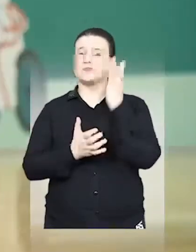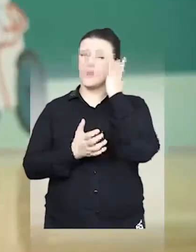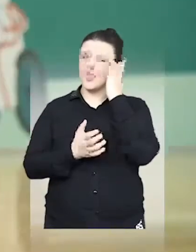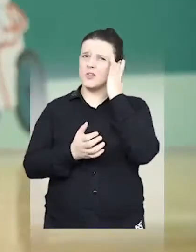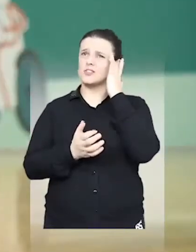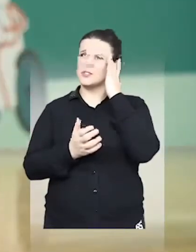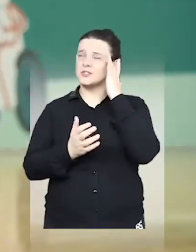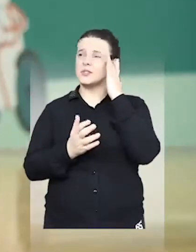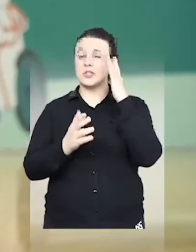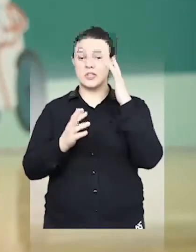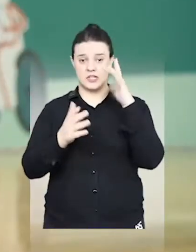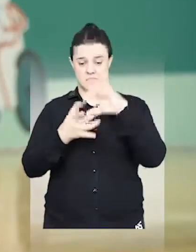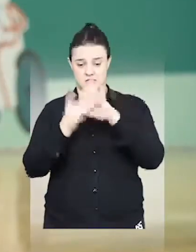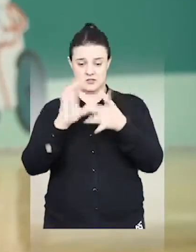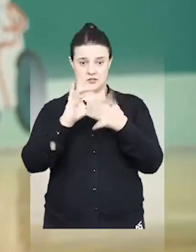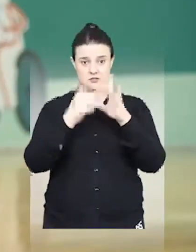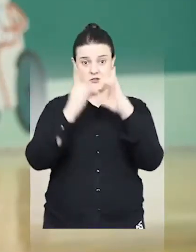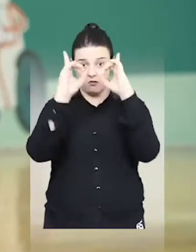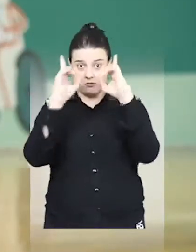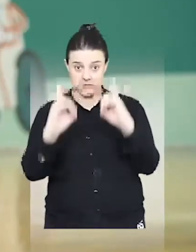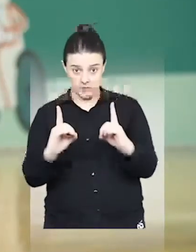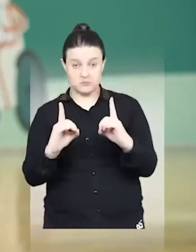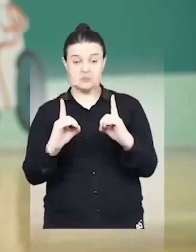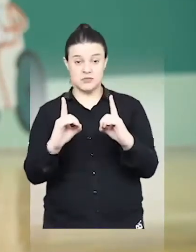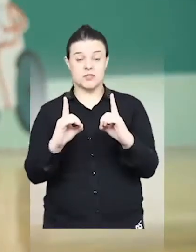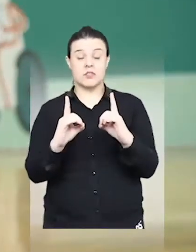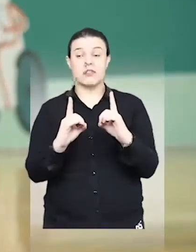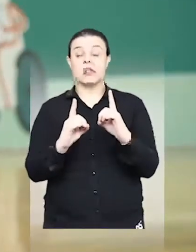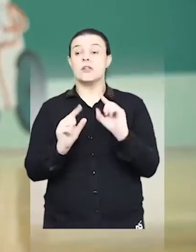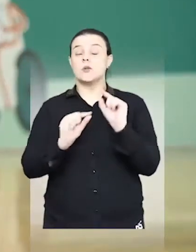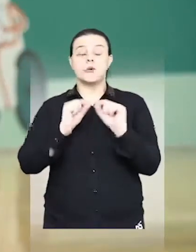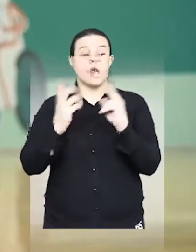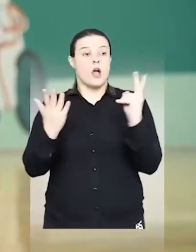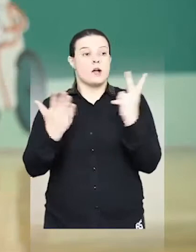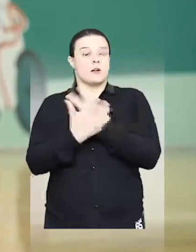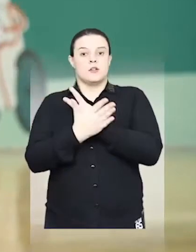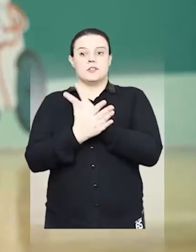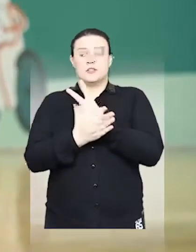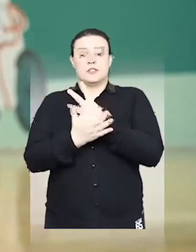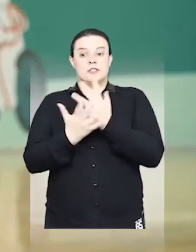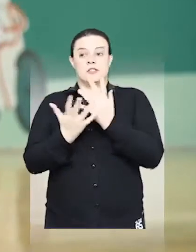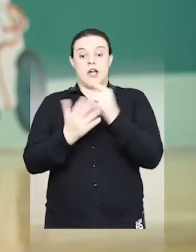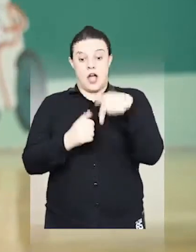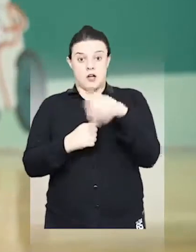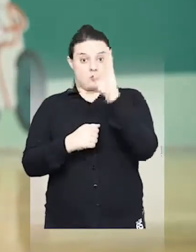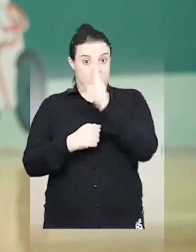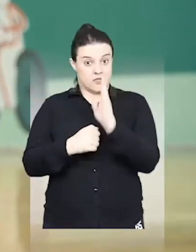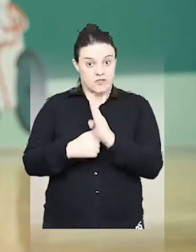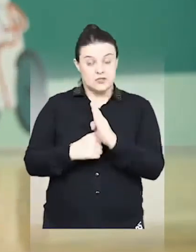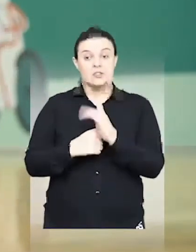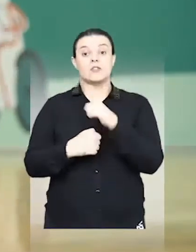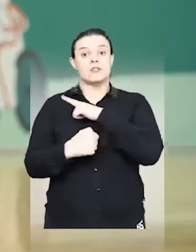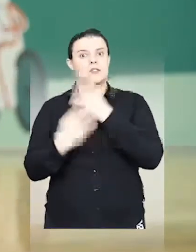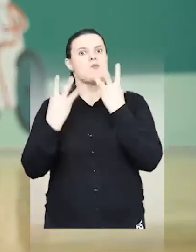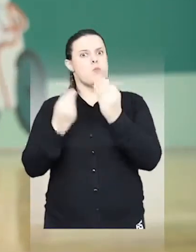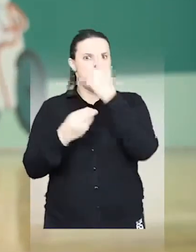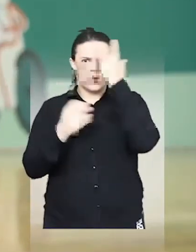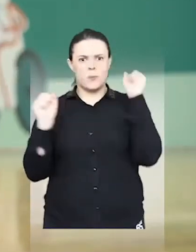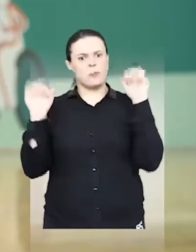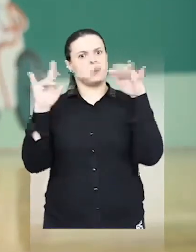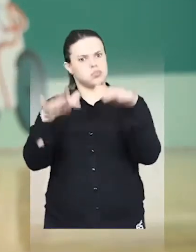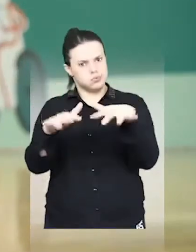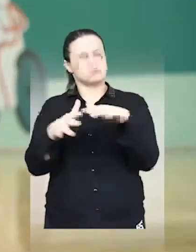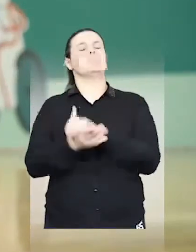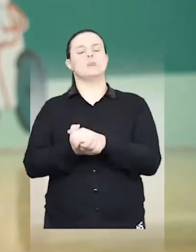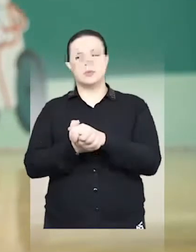Lucas, Eu acho que a Paralimpíada foi um feito muito grande assim. Foi no Brasil, teve muito